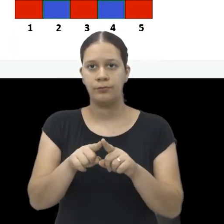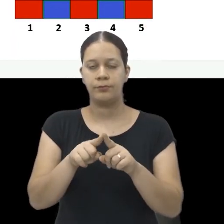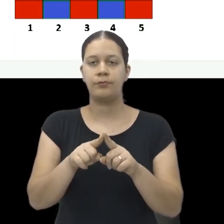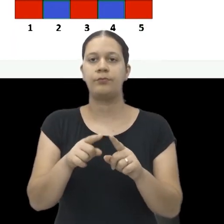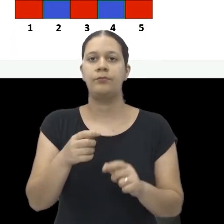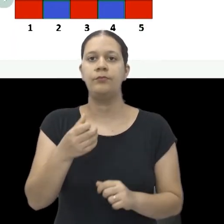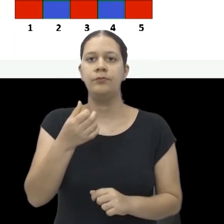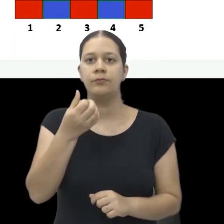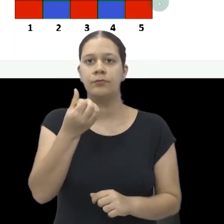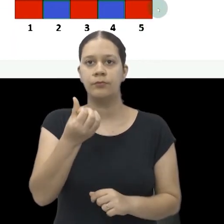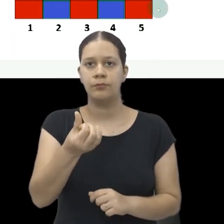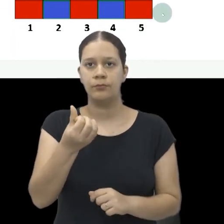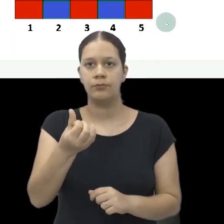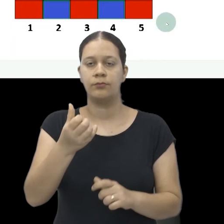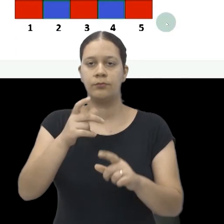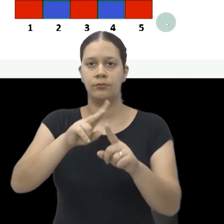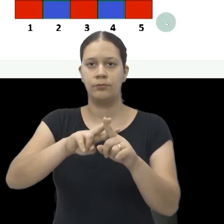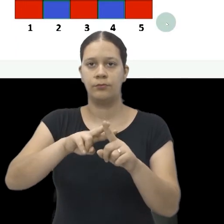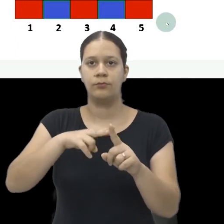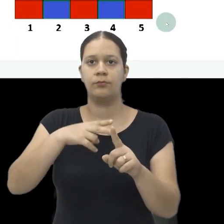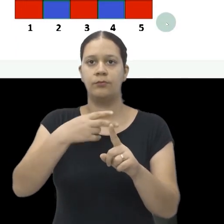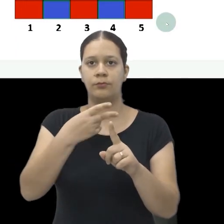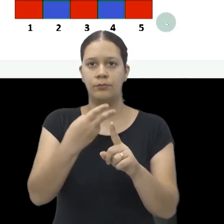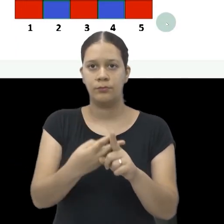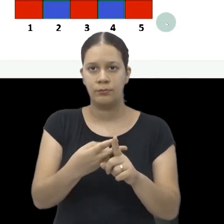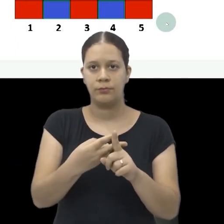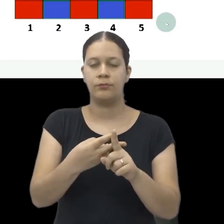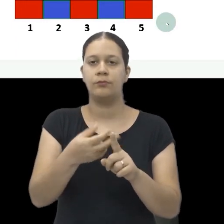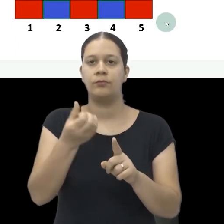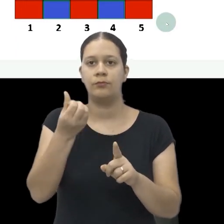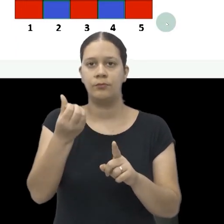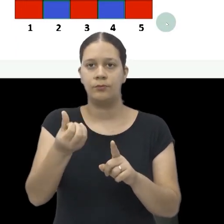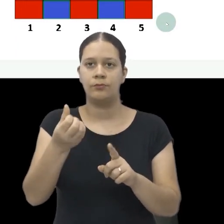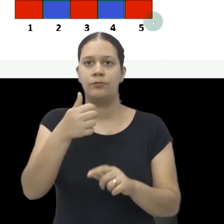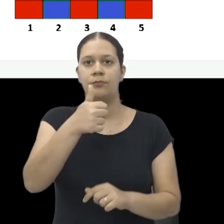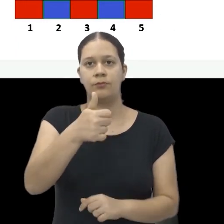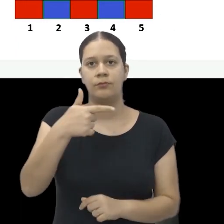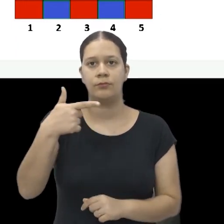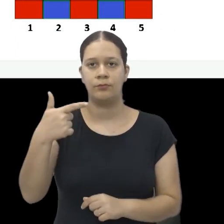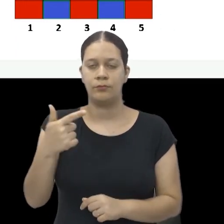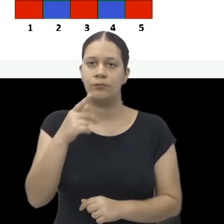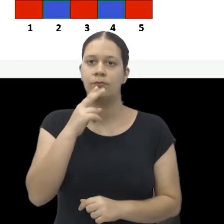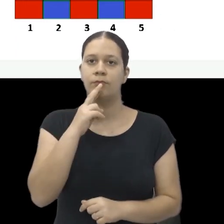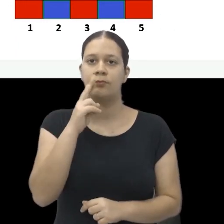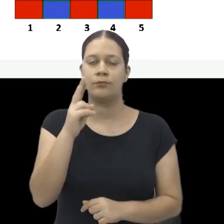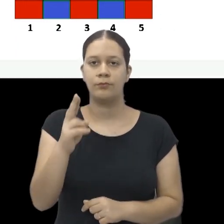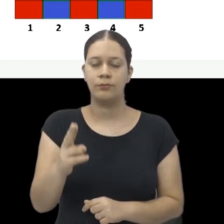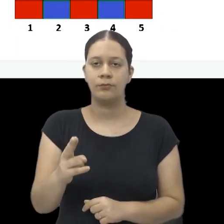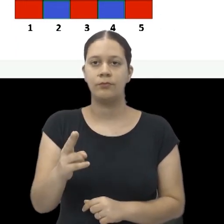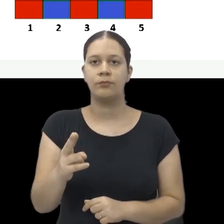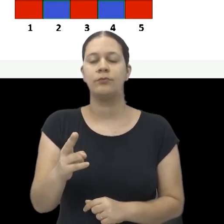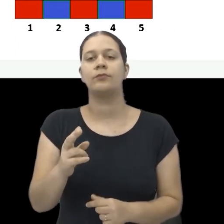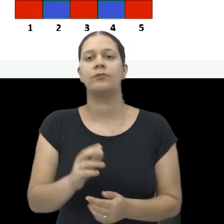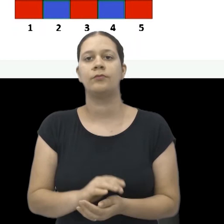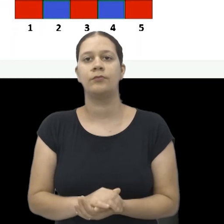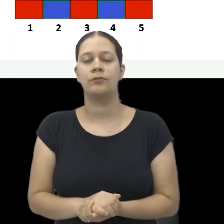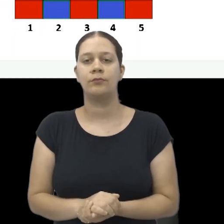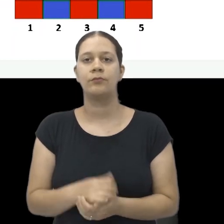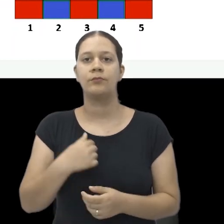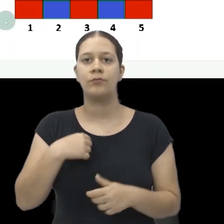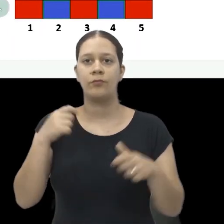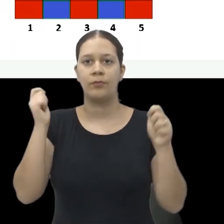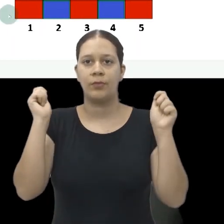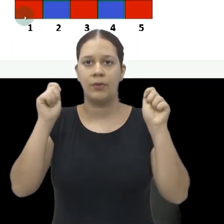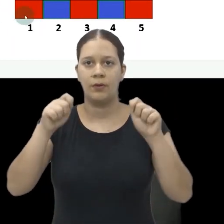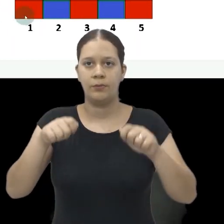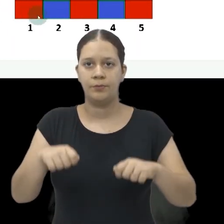coluna 6, que vai estar aqui ao lado, 12 retângulos. Então, a segunda regularidade